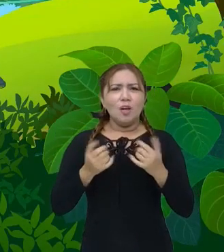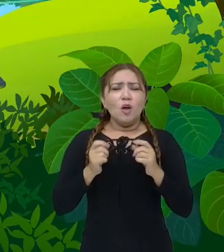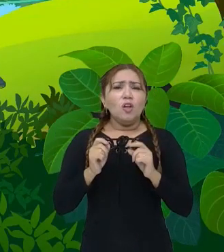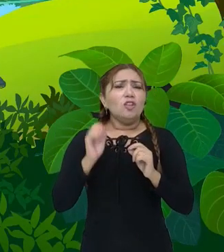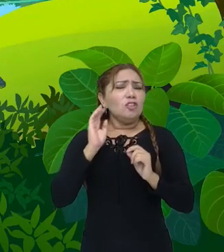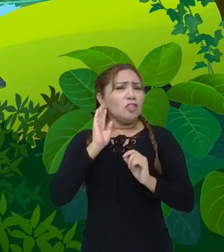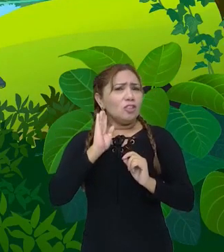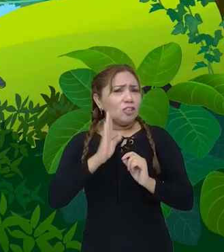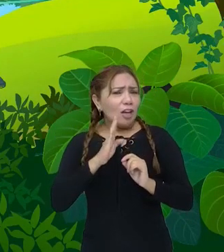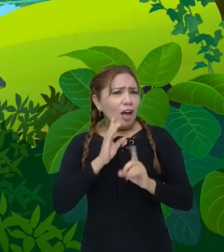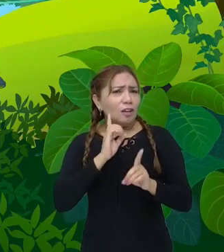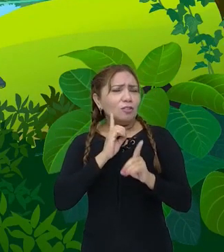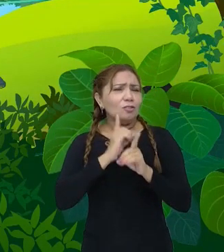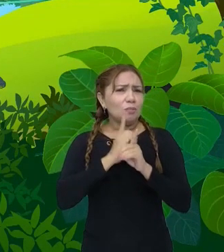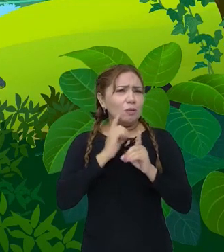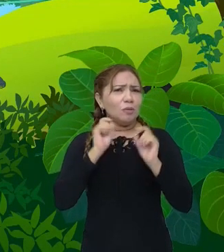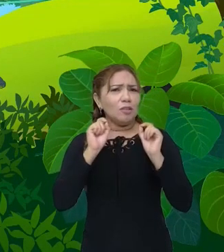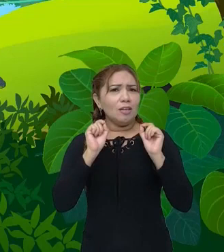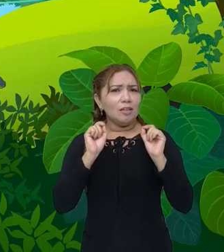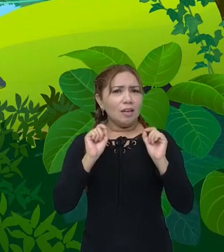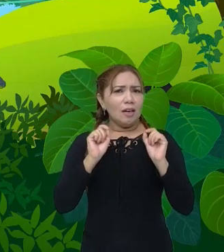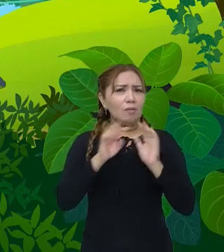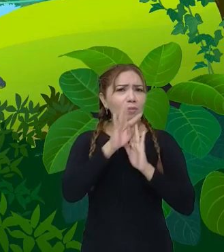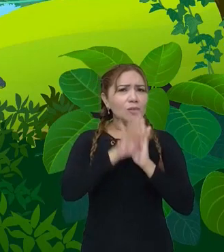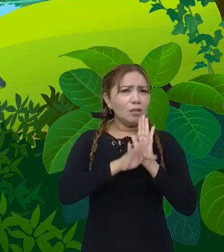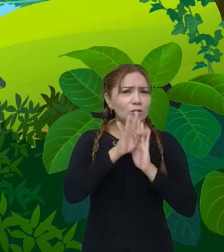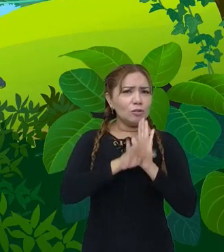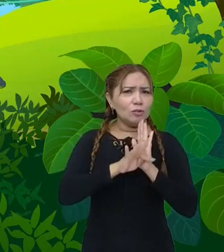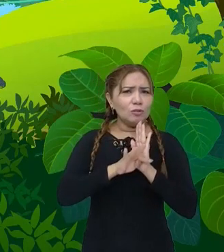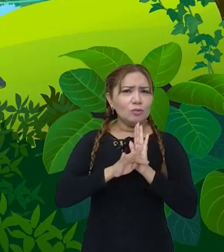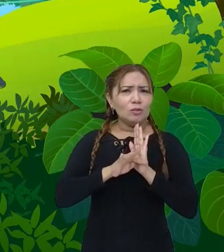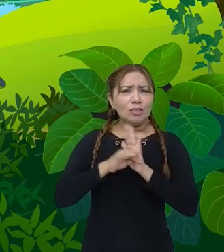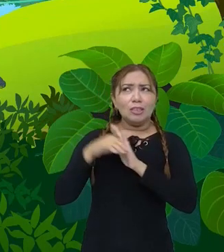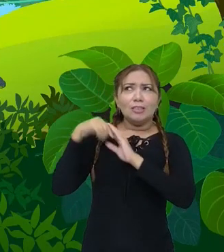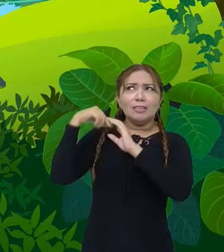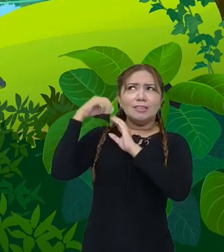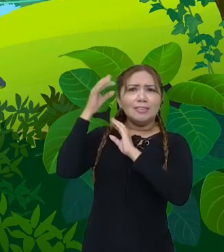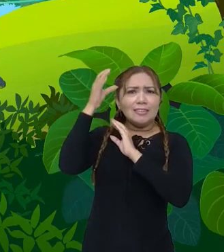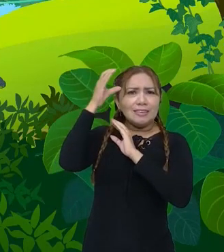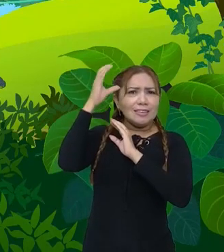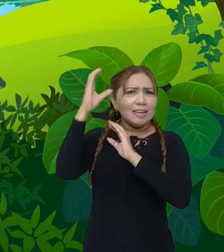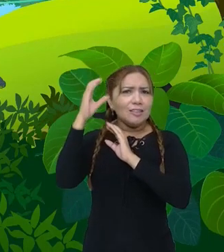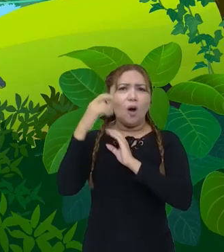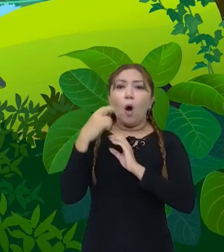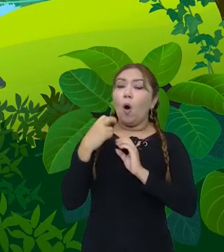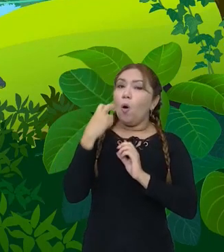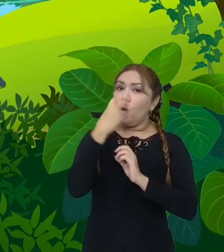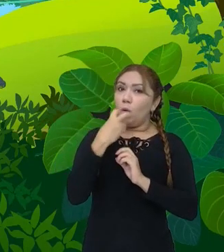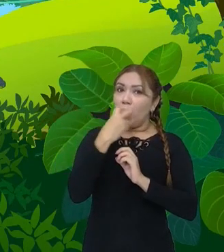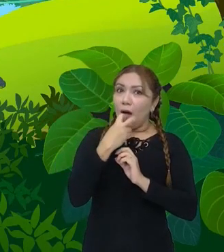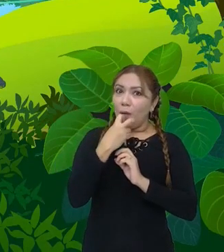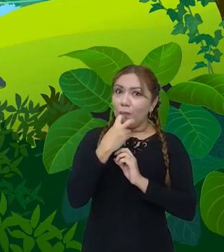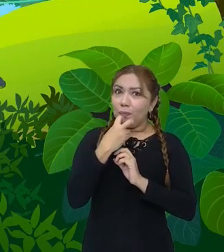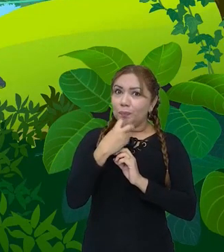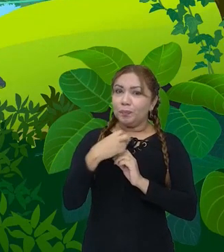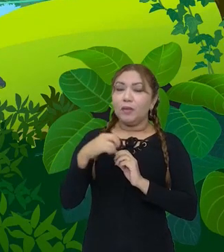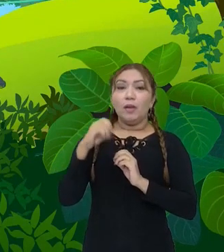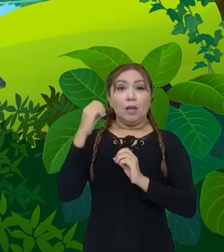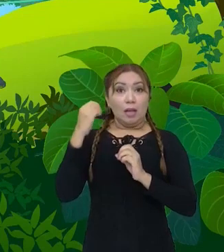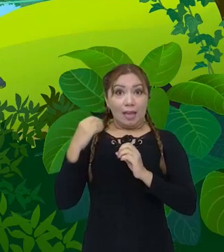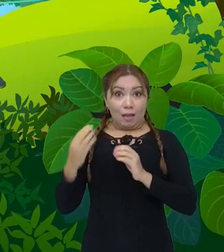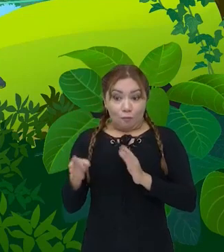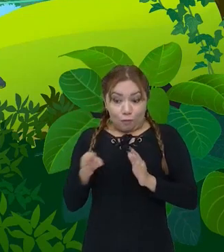aventuramos, nós já descobrimos o que é um texto de tradição oral, eu vou embarcar, crianças. Vou sair